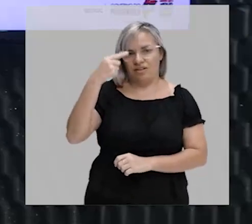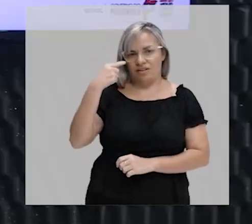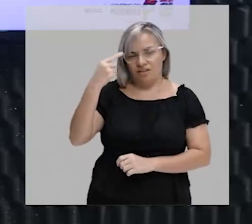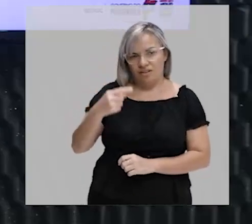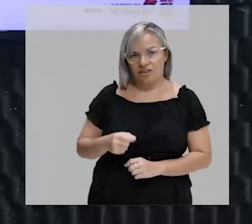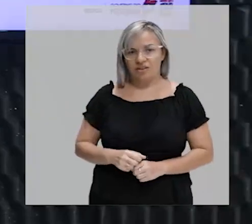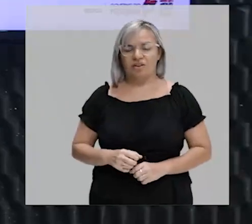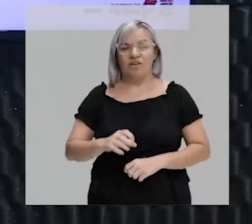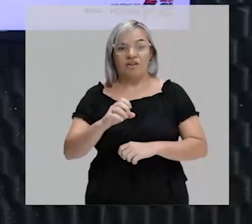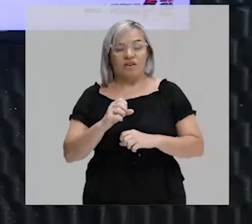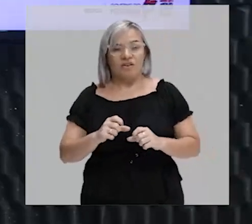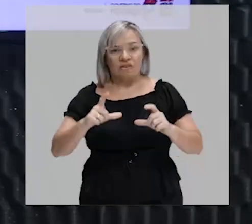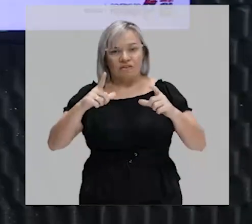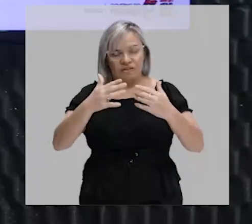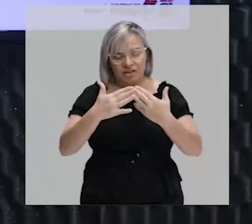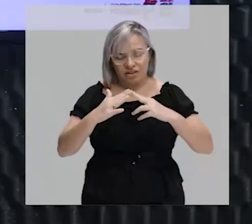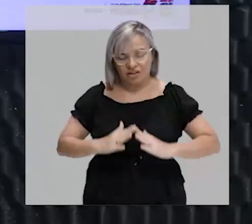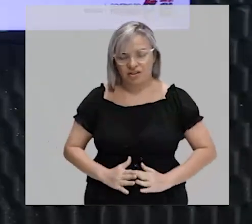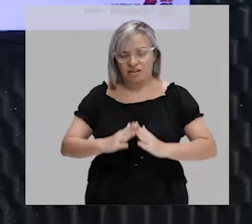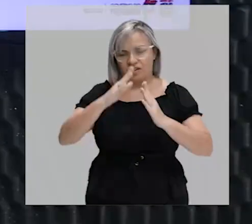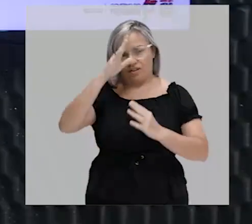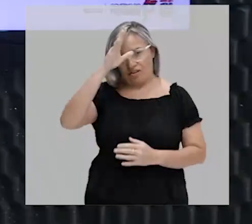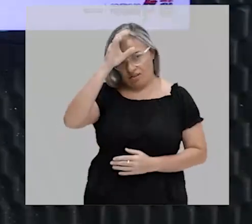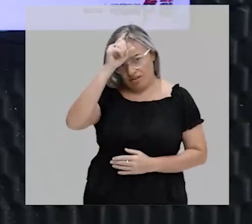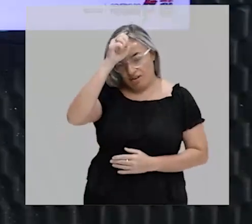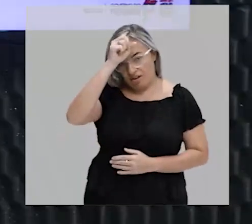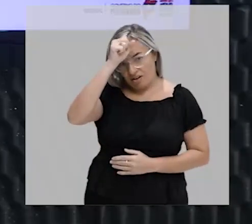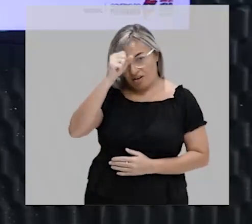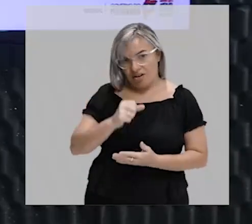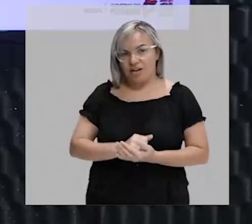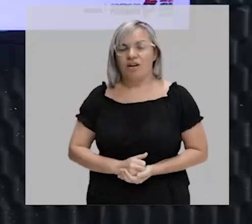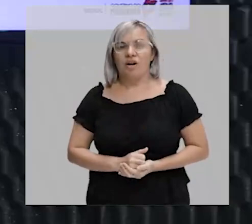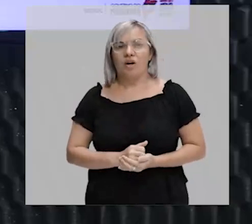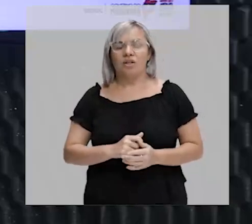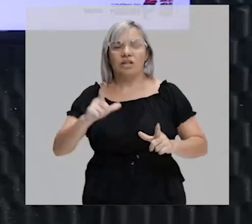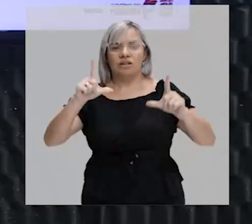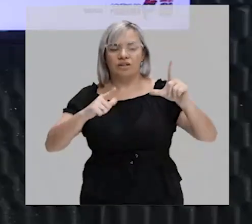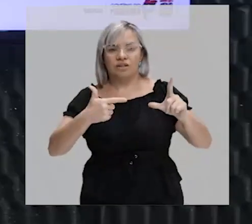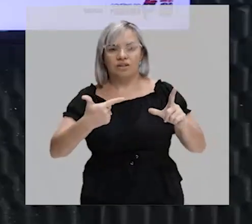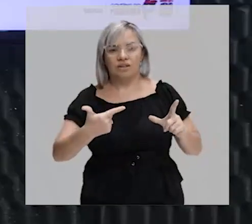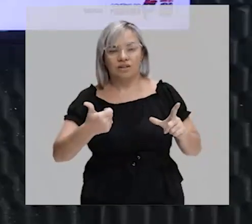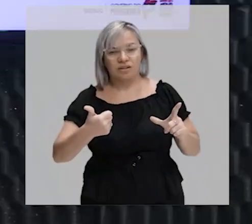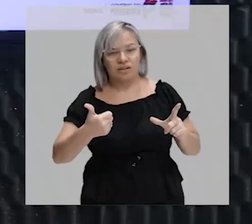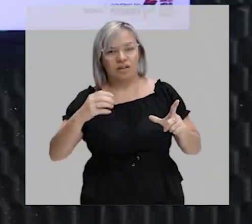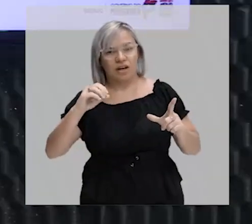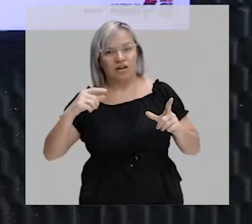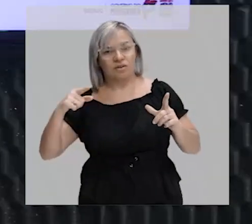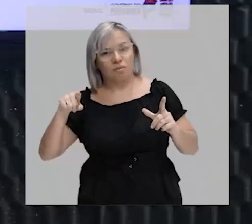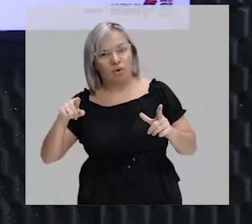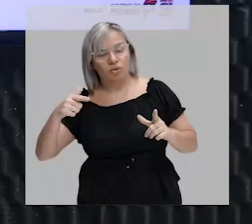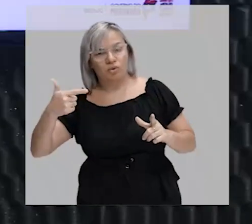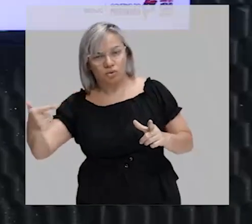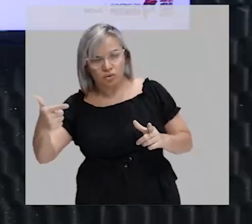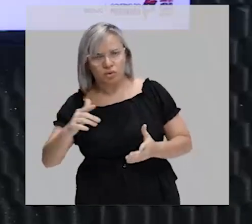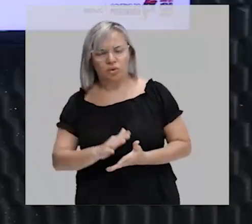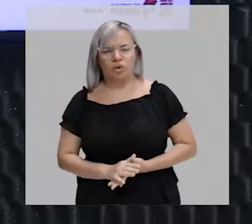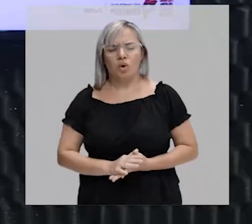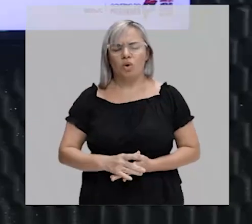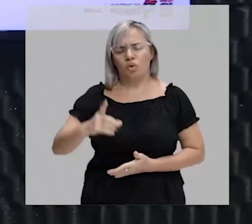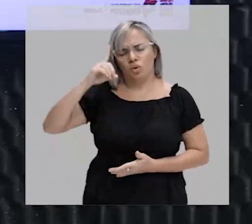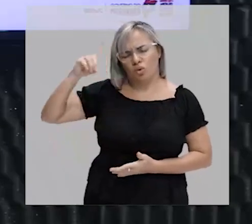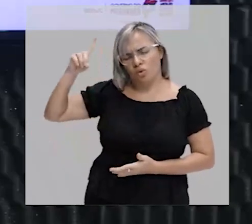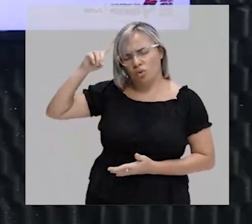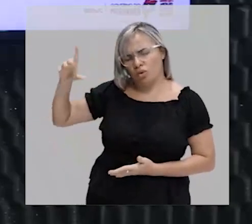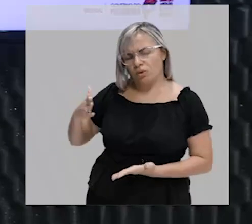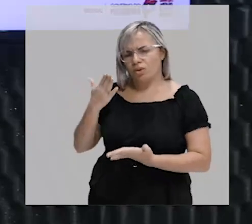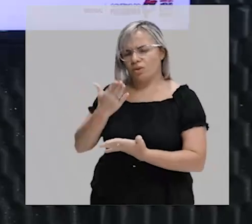canal 10.2. Todo dia, muita aula, muito conhecimento para você ficar em casa estudando. Mas não